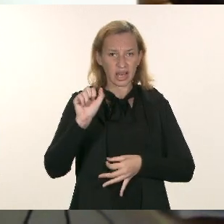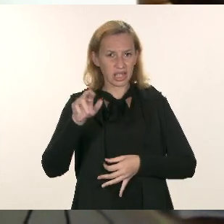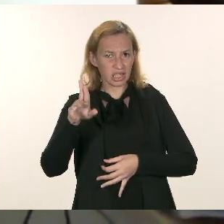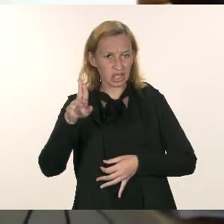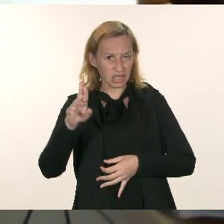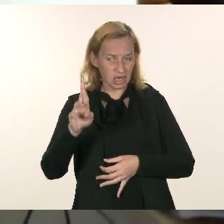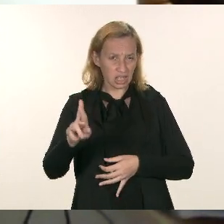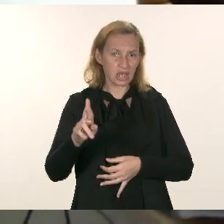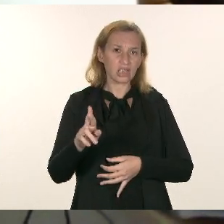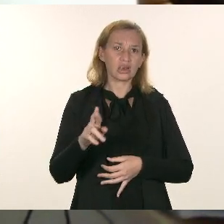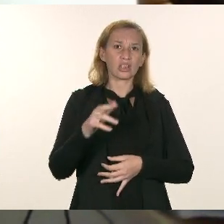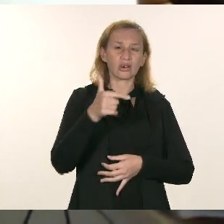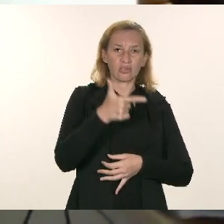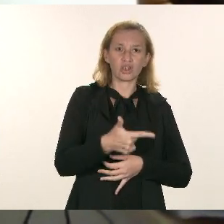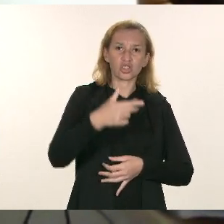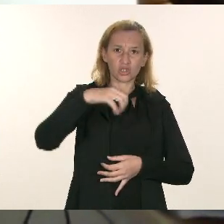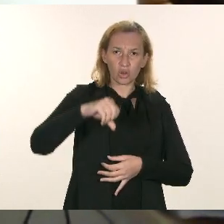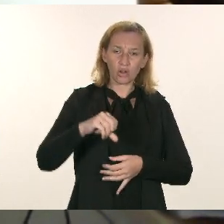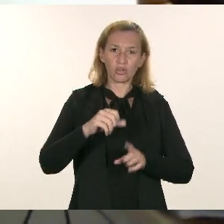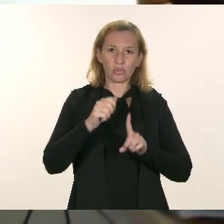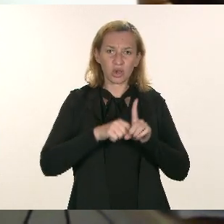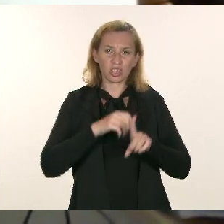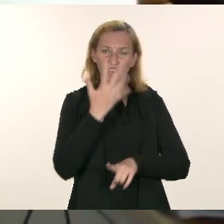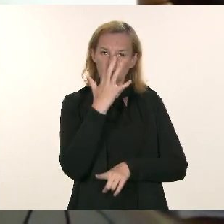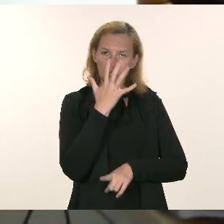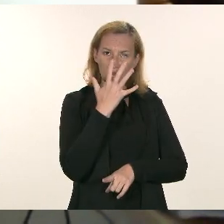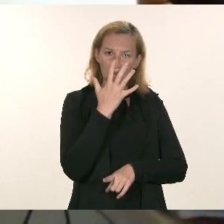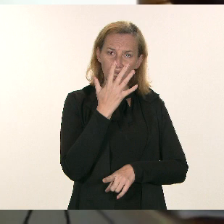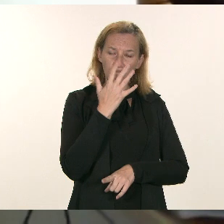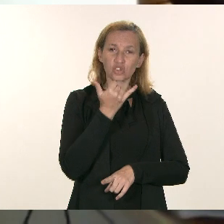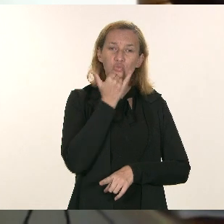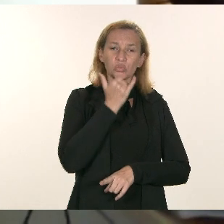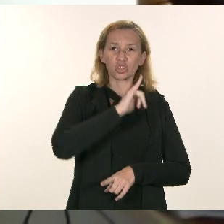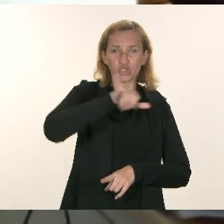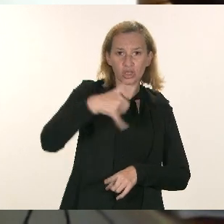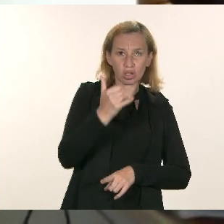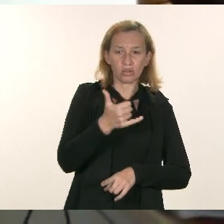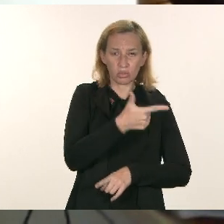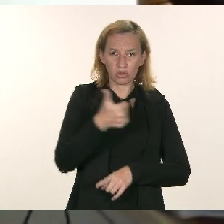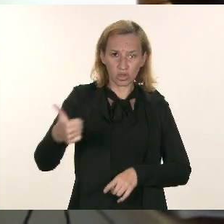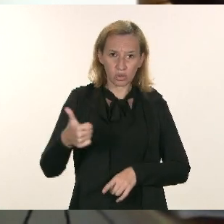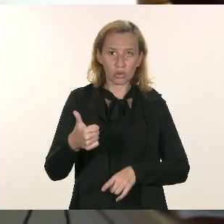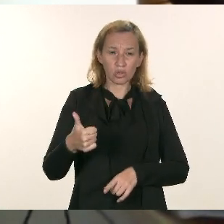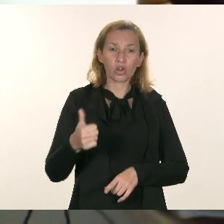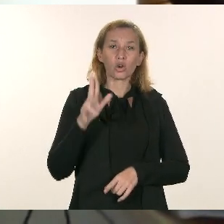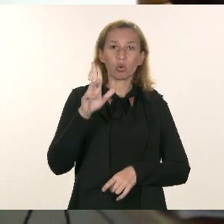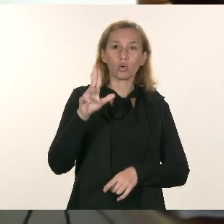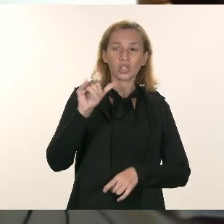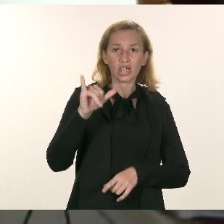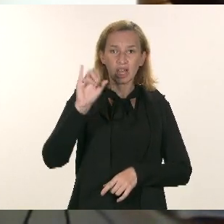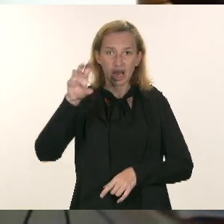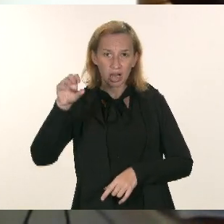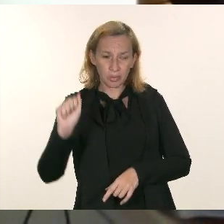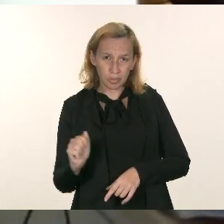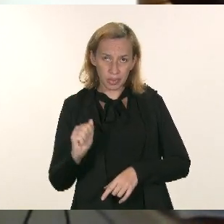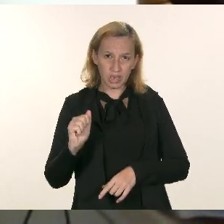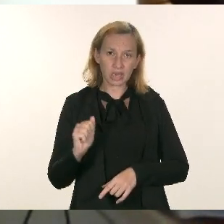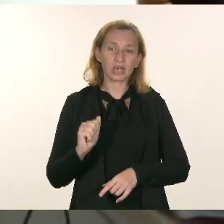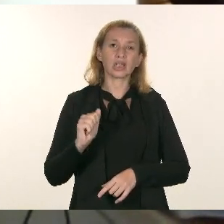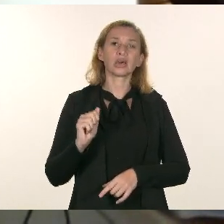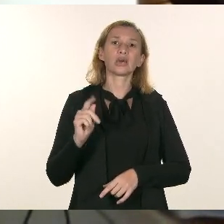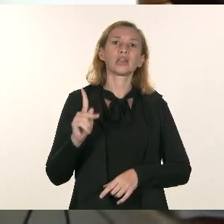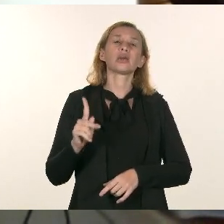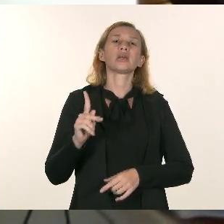de 21, determinou que a Unicamp forneça ao Sindicato dos Servidores da